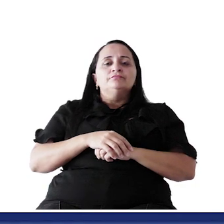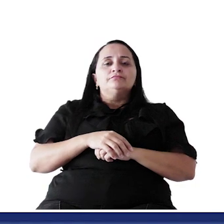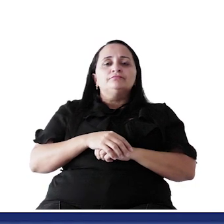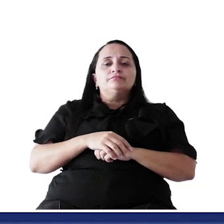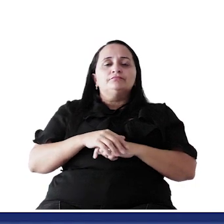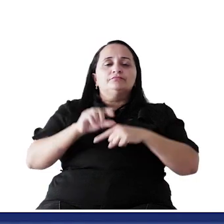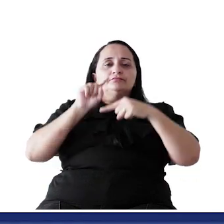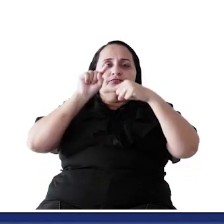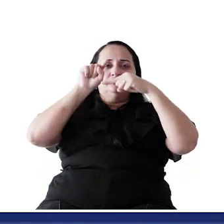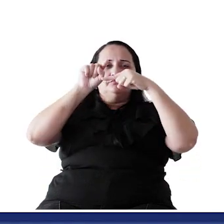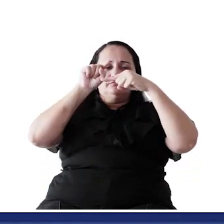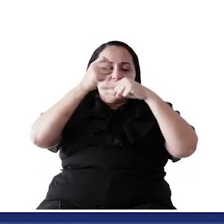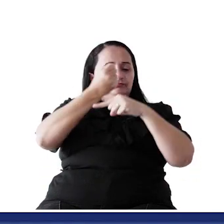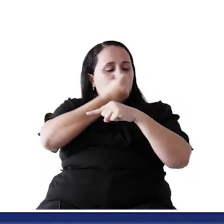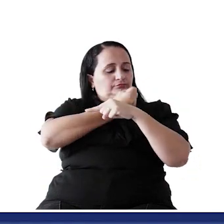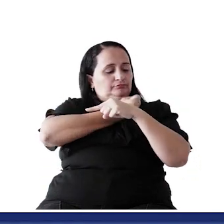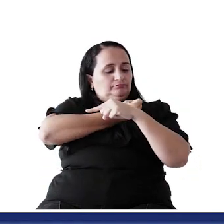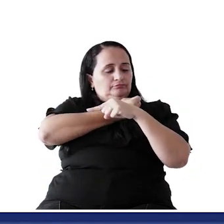chama numerador.